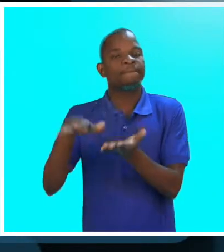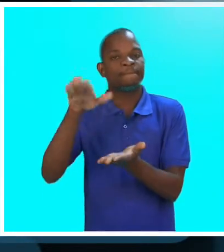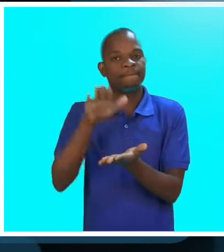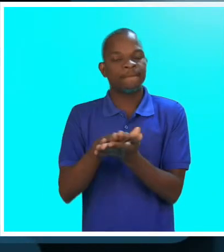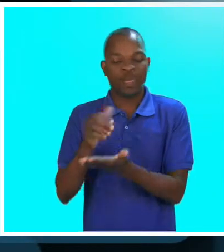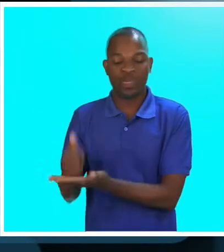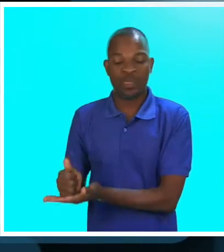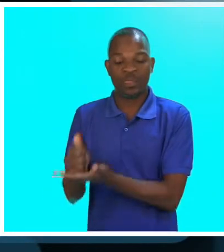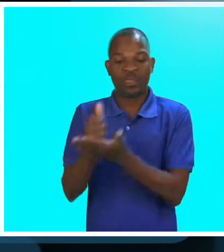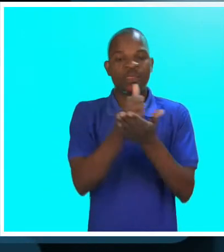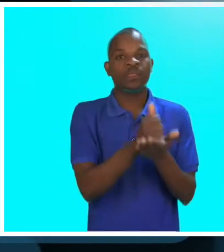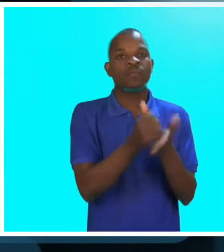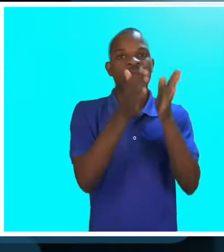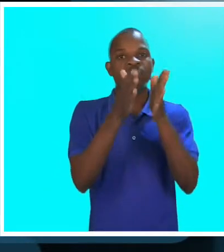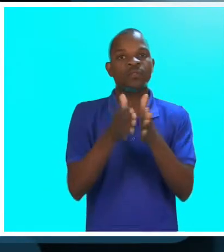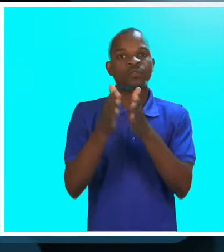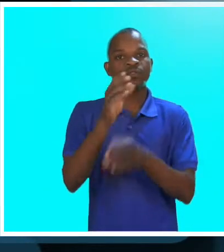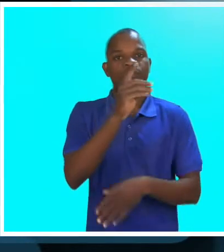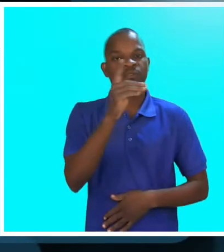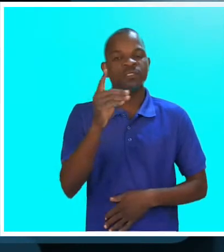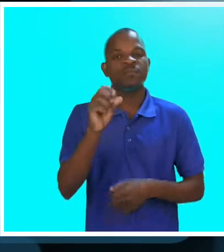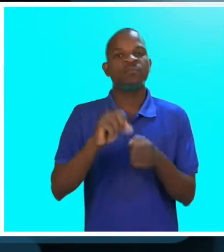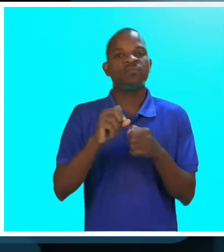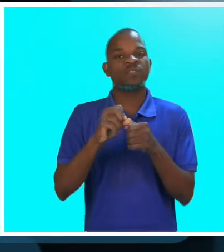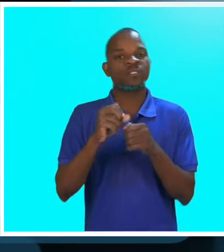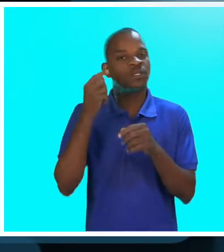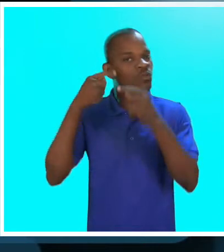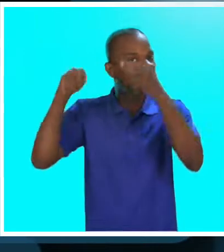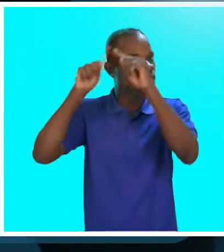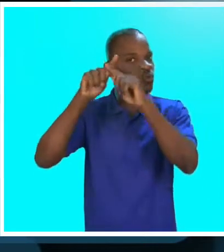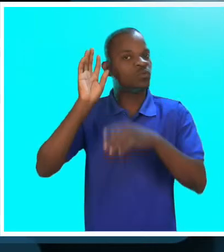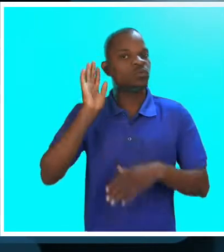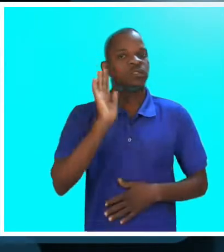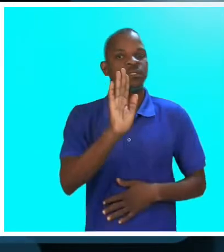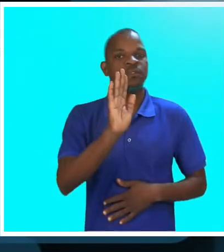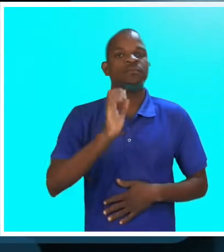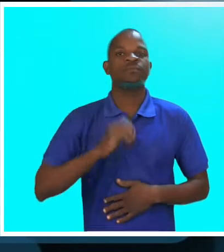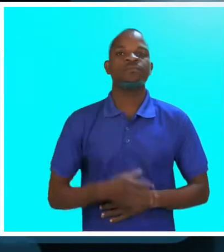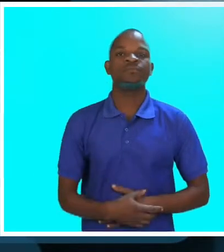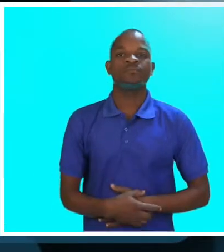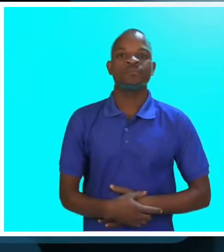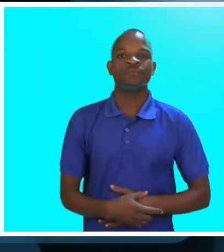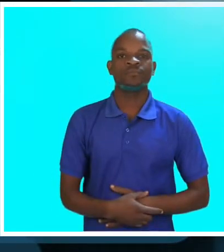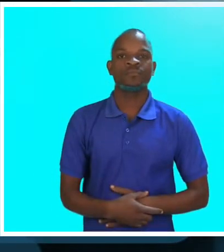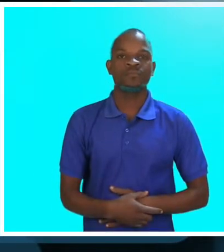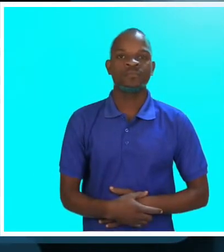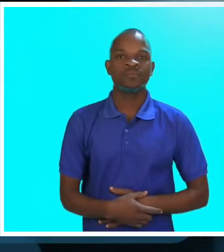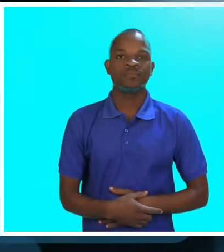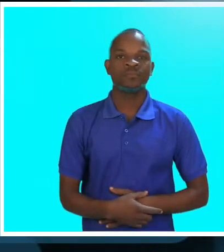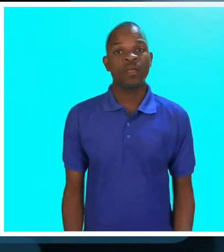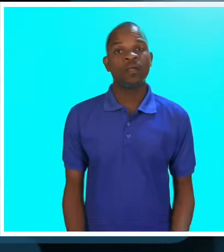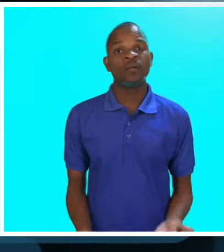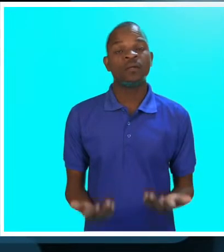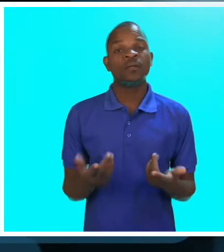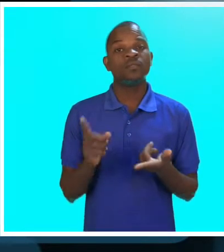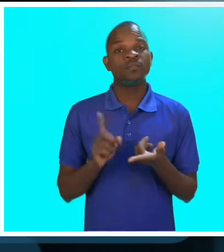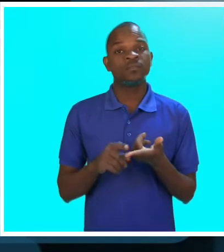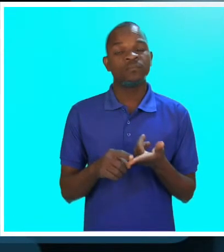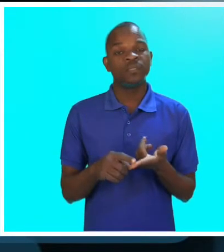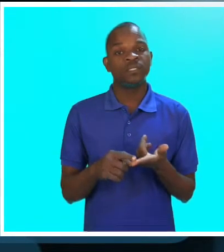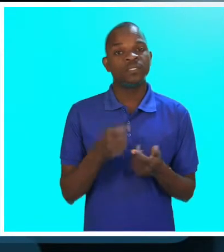a sessão tem como obrigação a abrir um espaço pra apoiar essas shows pra poder realizar os seus sonhos nesse